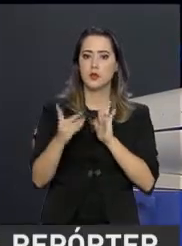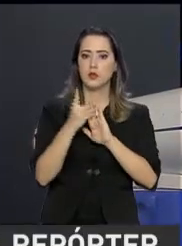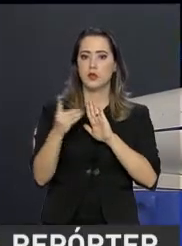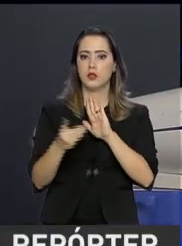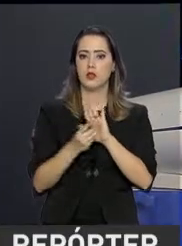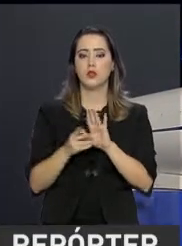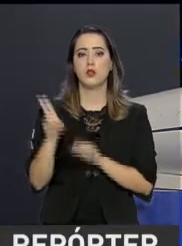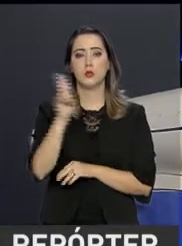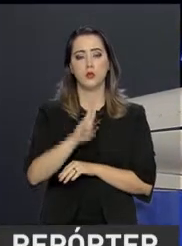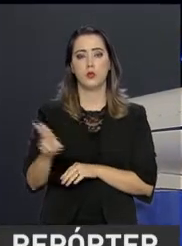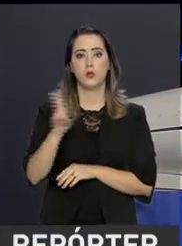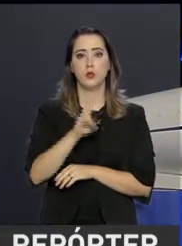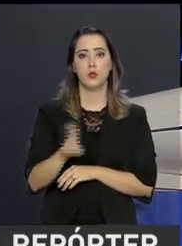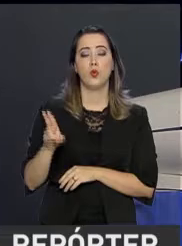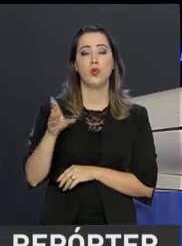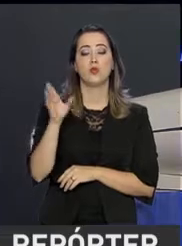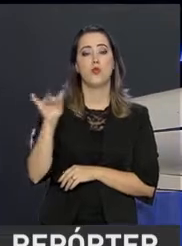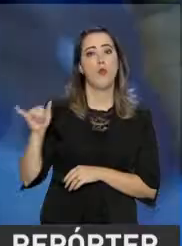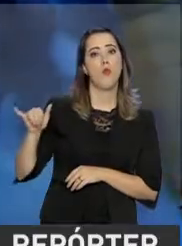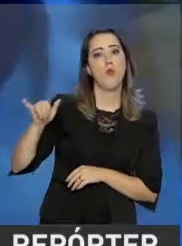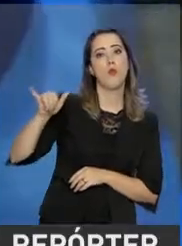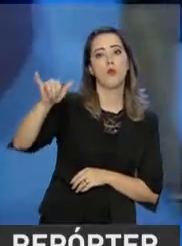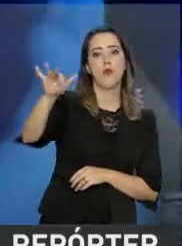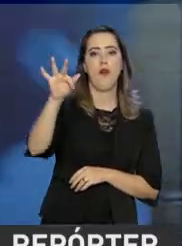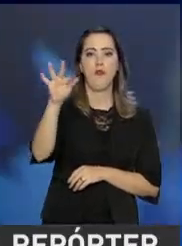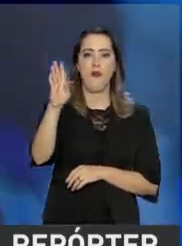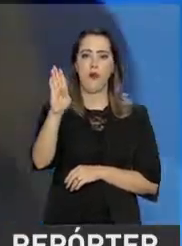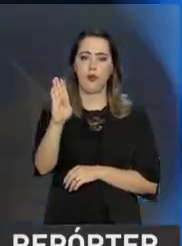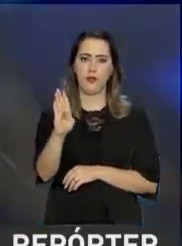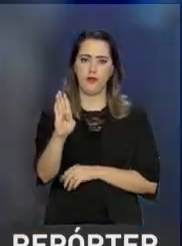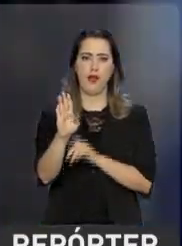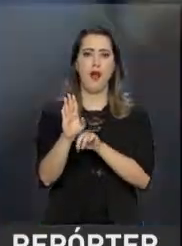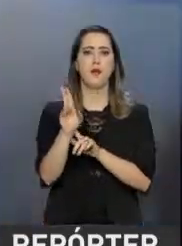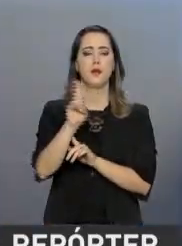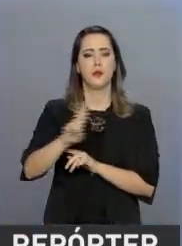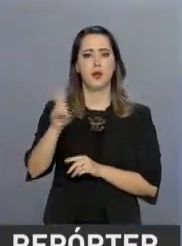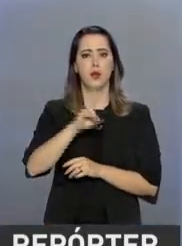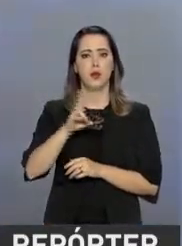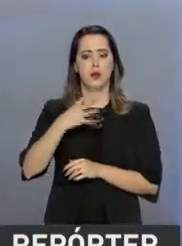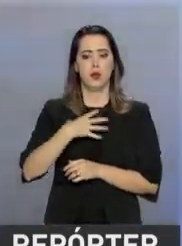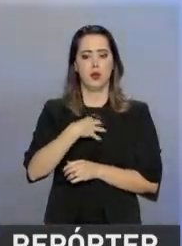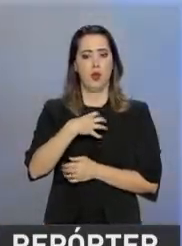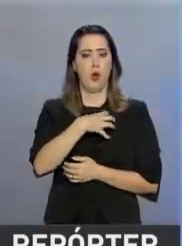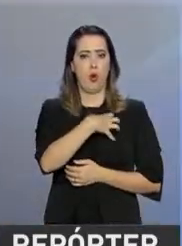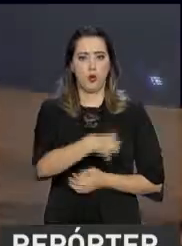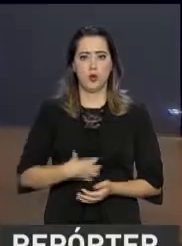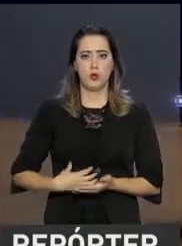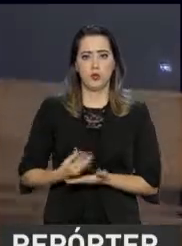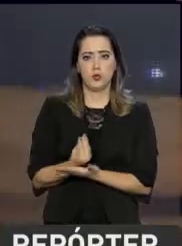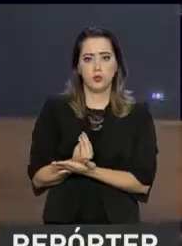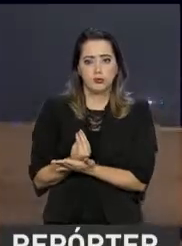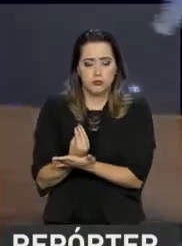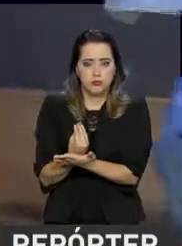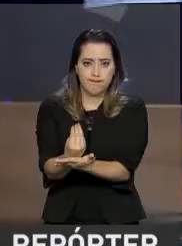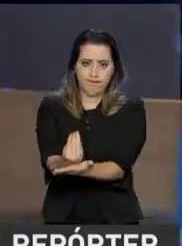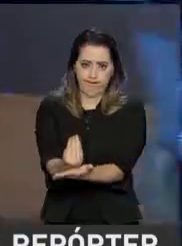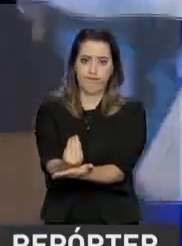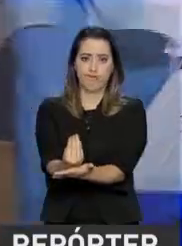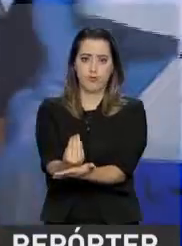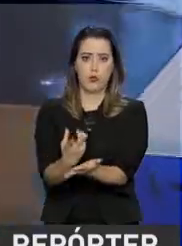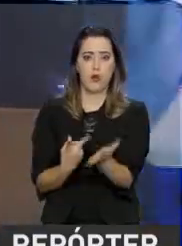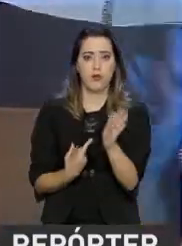que autoriza o uso de aviões da Força Aérea Brasileira para o transporte de órgãos destinados a transplantes. De lá para cá,